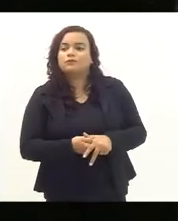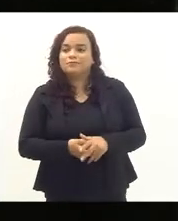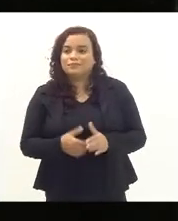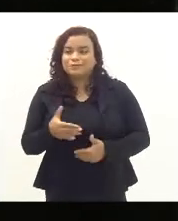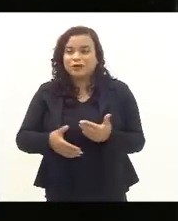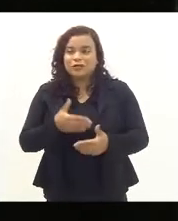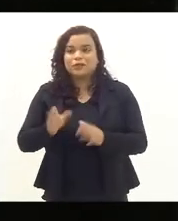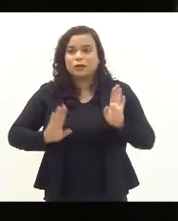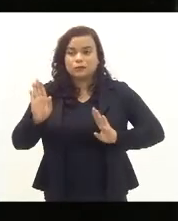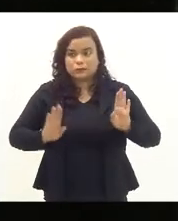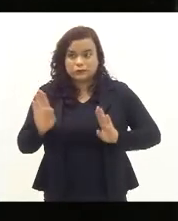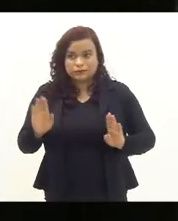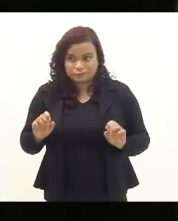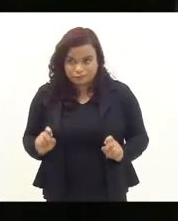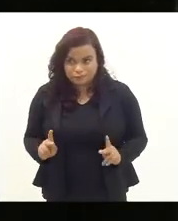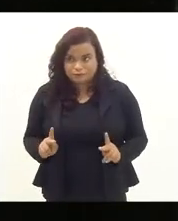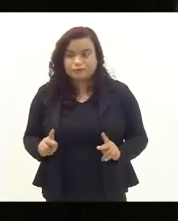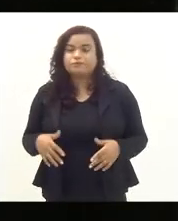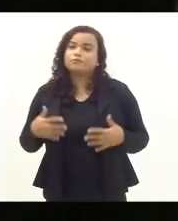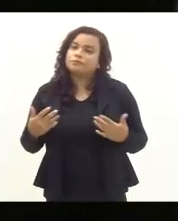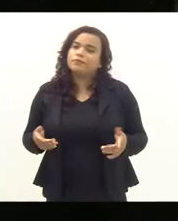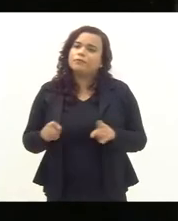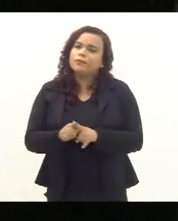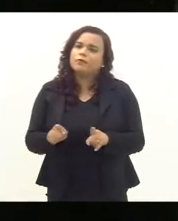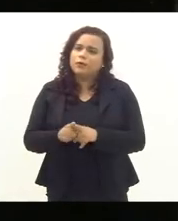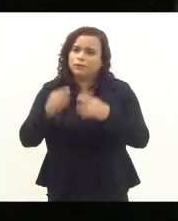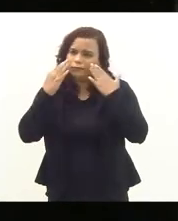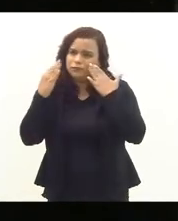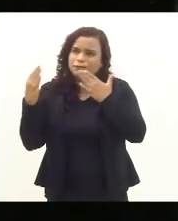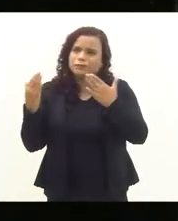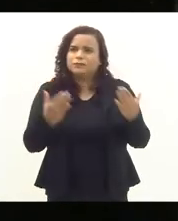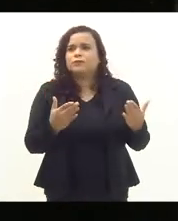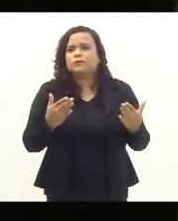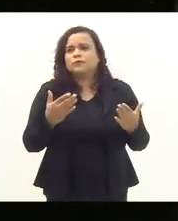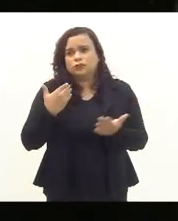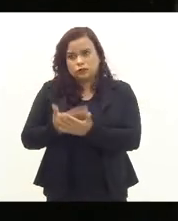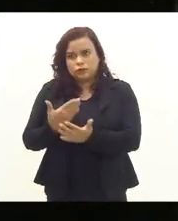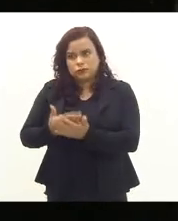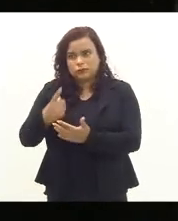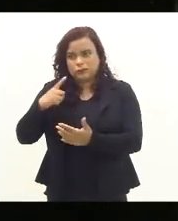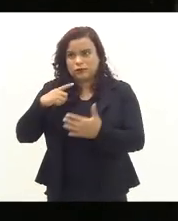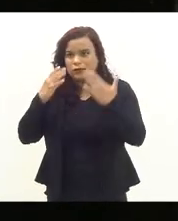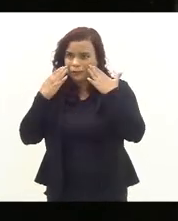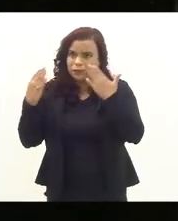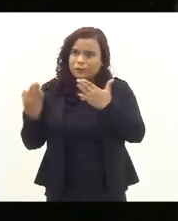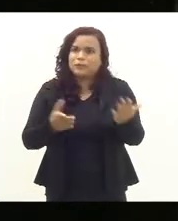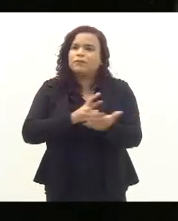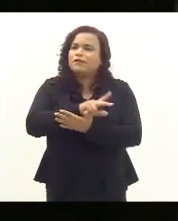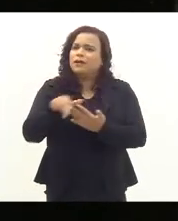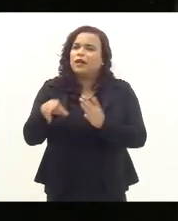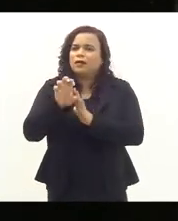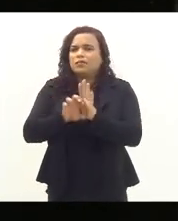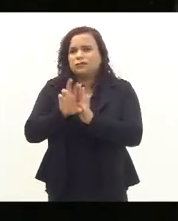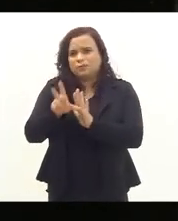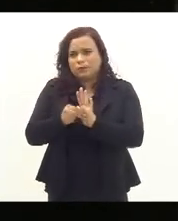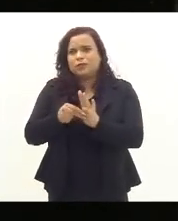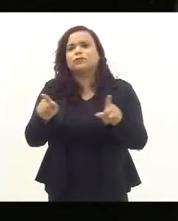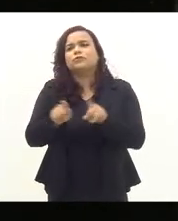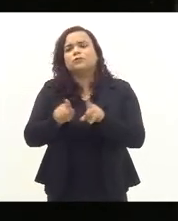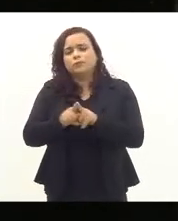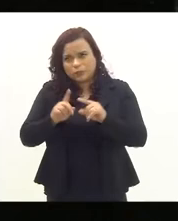licitatório por fim apresentar e já tô estudando para apresentação de várias emendas e